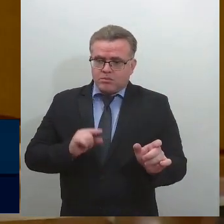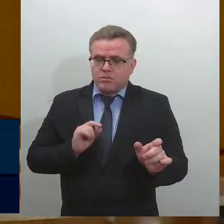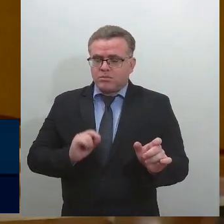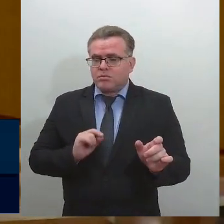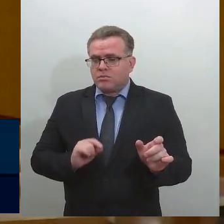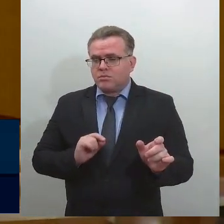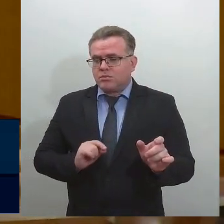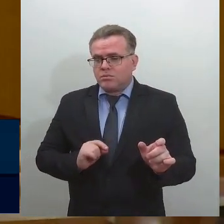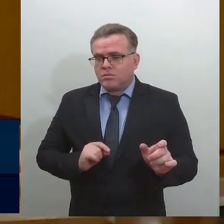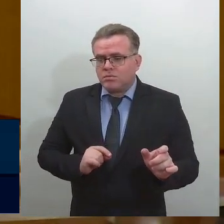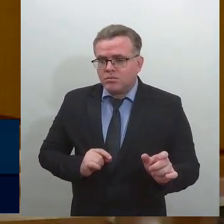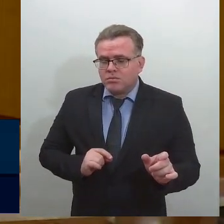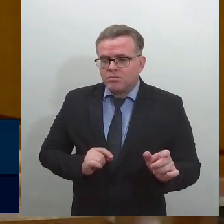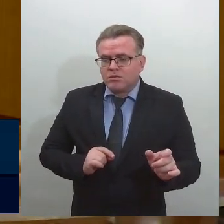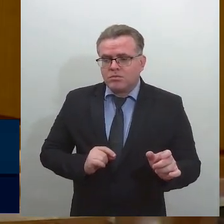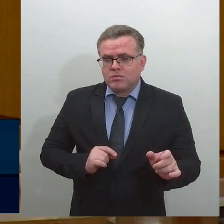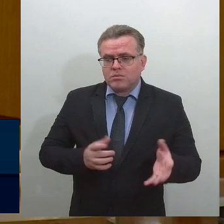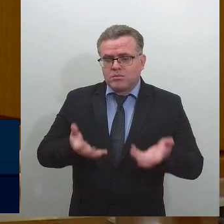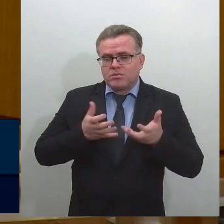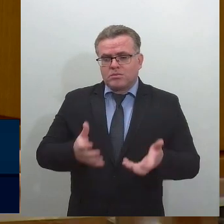a nossa querida Itabaiana.